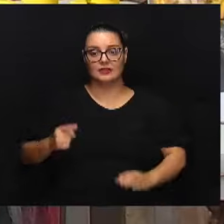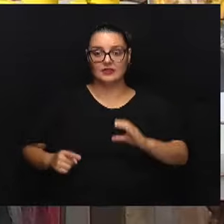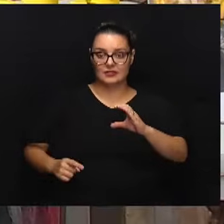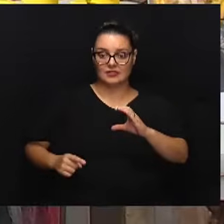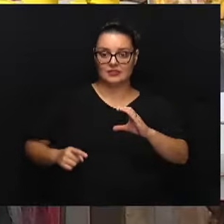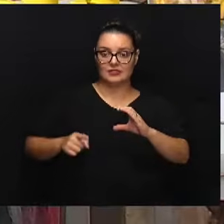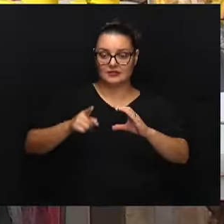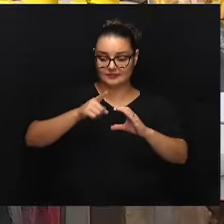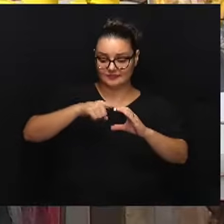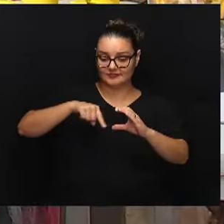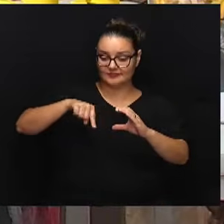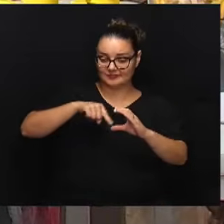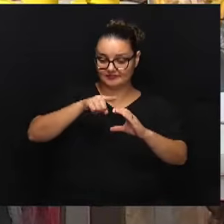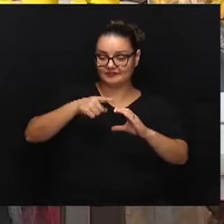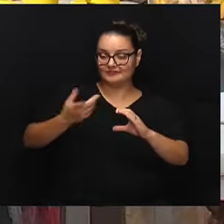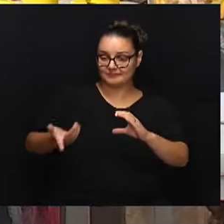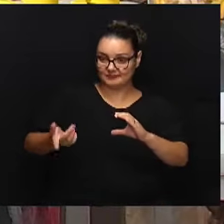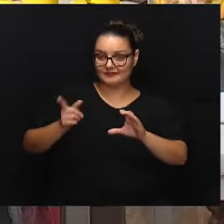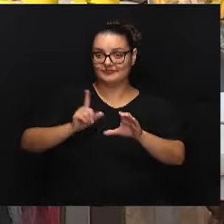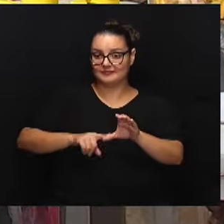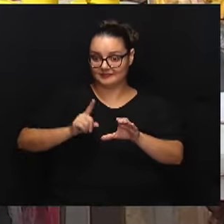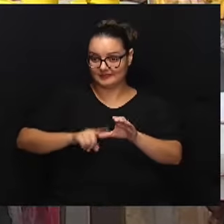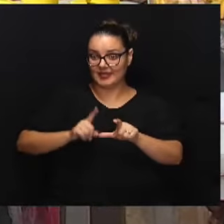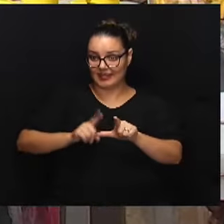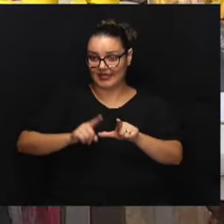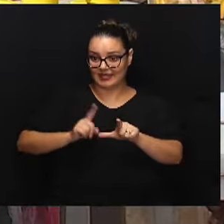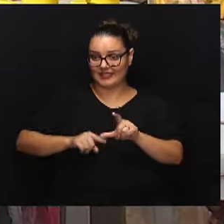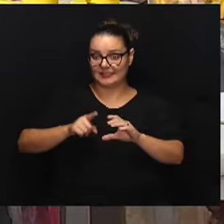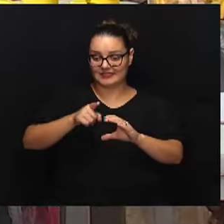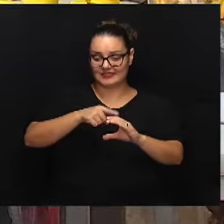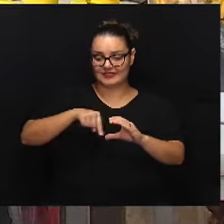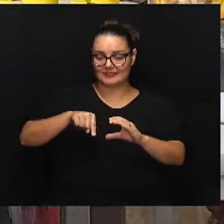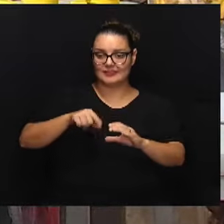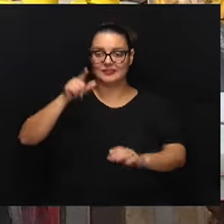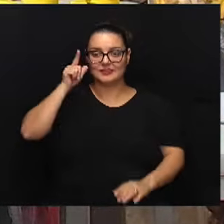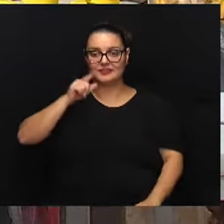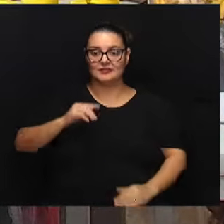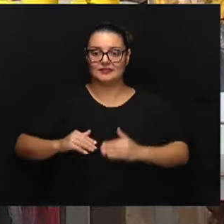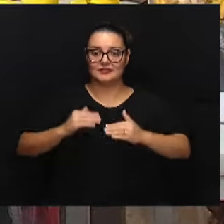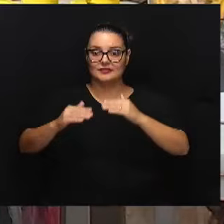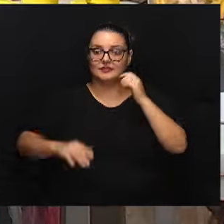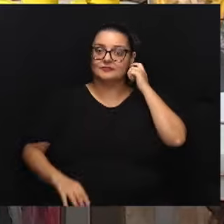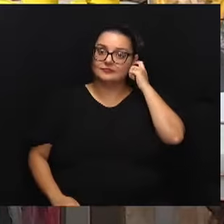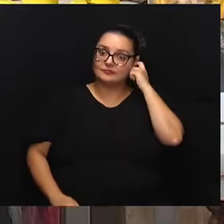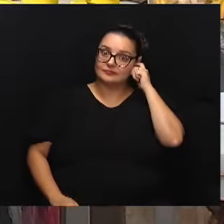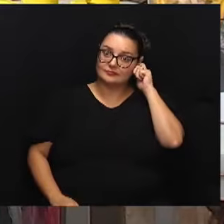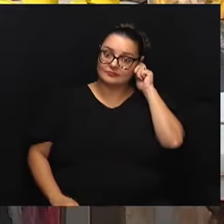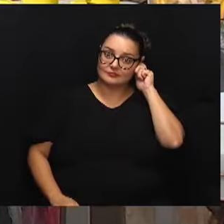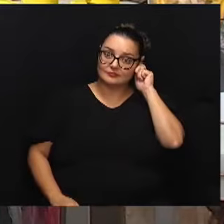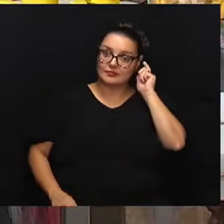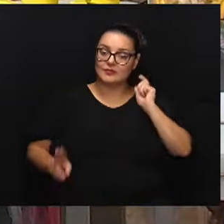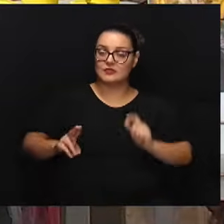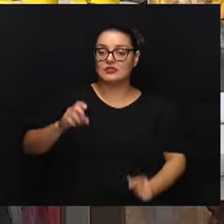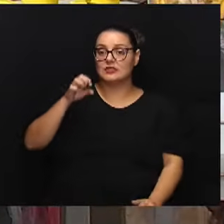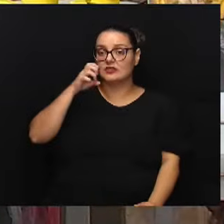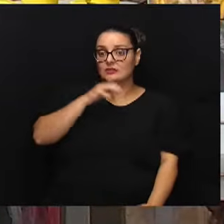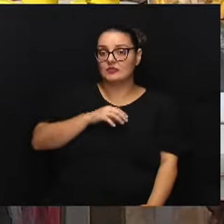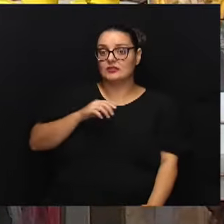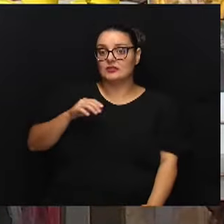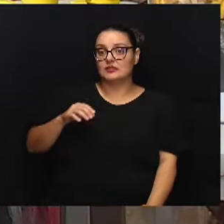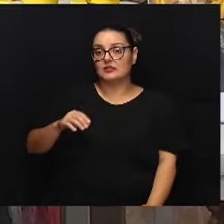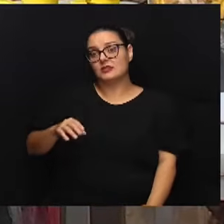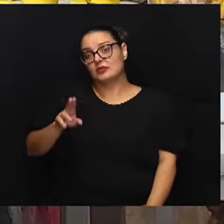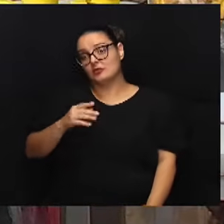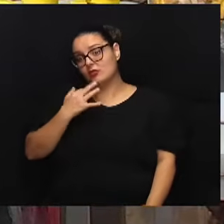C, né? Letra C, e aí conseguimos reconstruir. Usei cores quentes. Sim. Se a gente usar